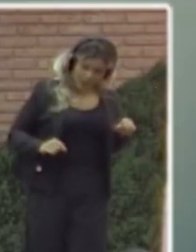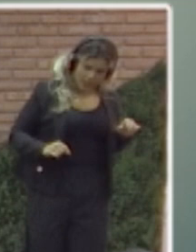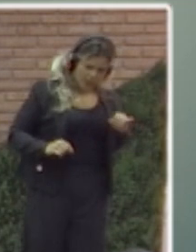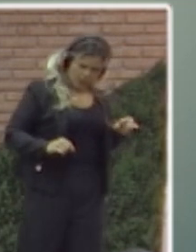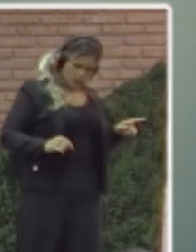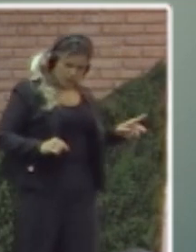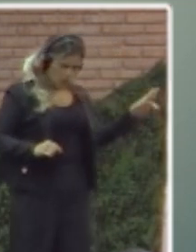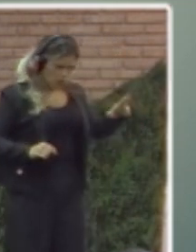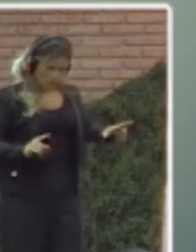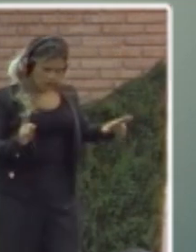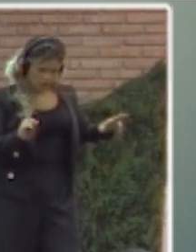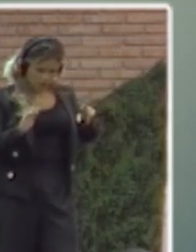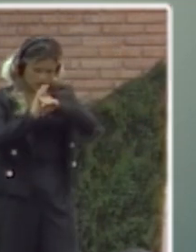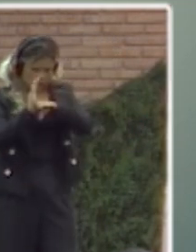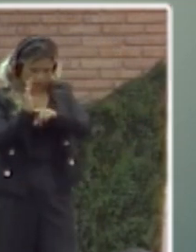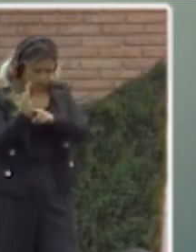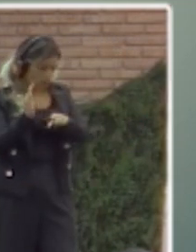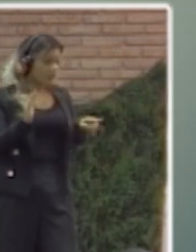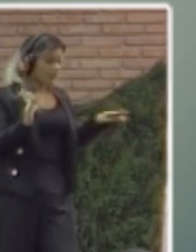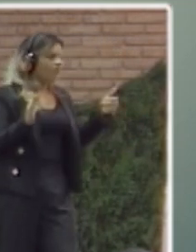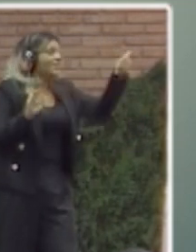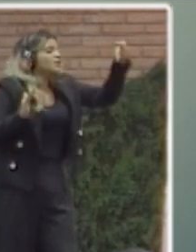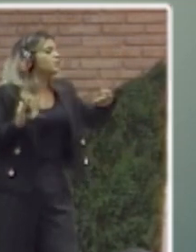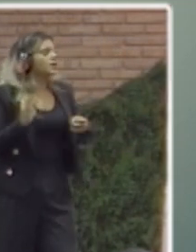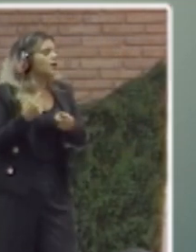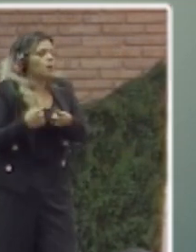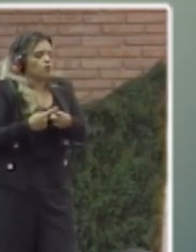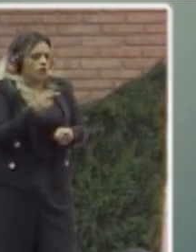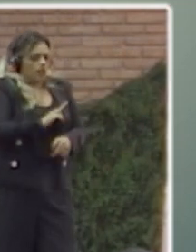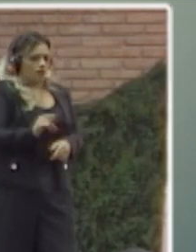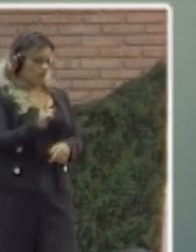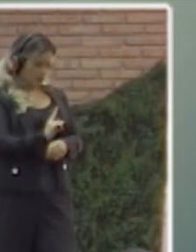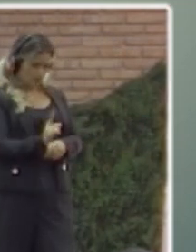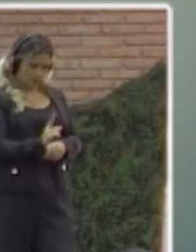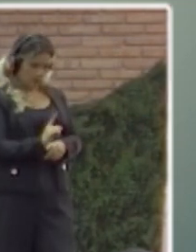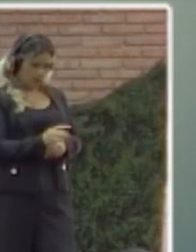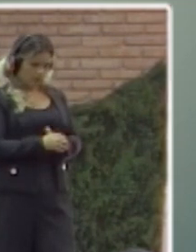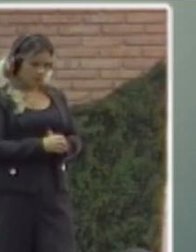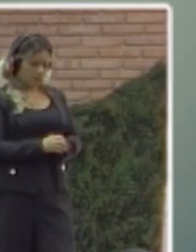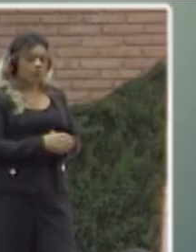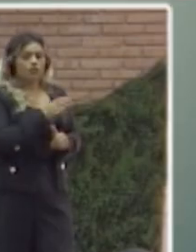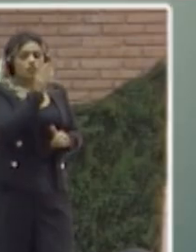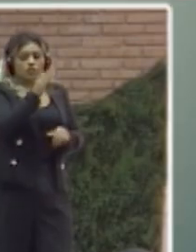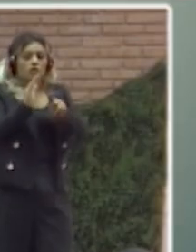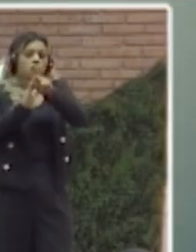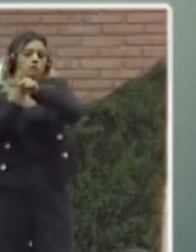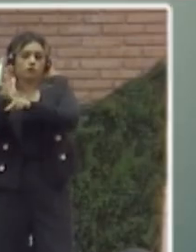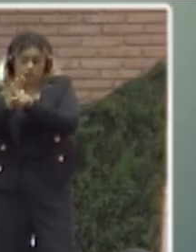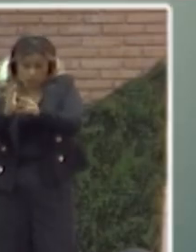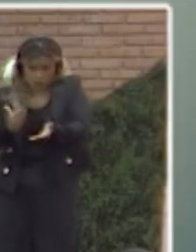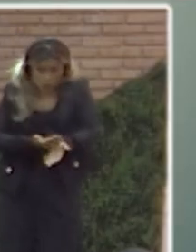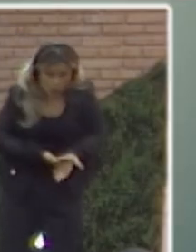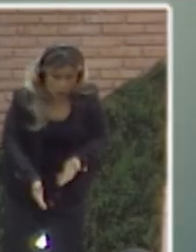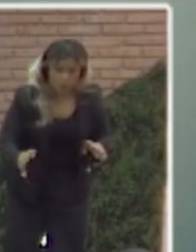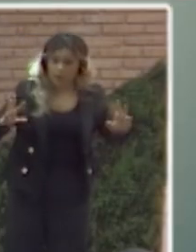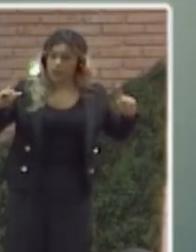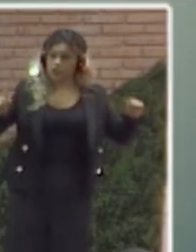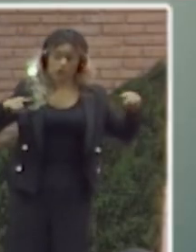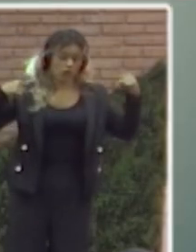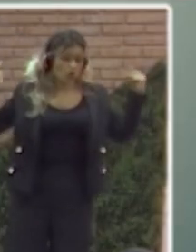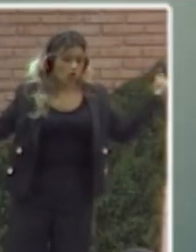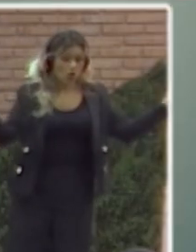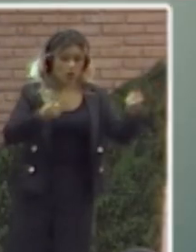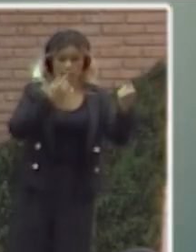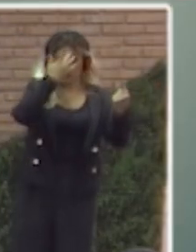usar alguma coisa dessa lista, você vai justificar por que não. Então, desde o começo do projeto, todo mundo envolvido